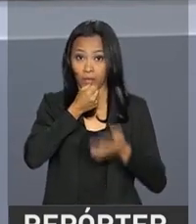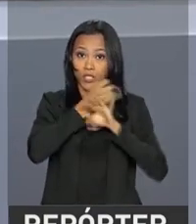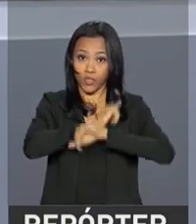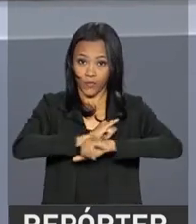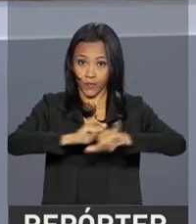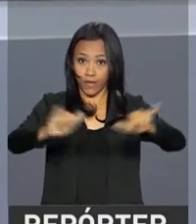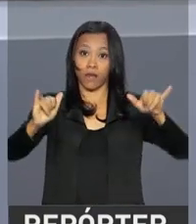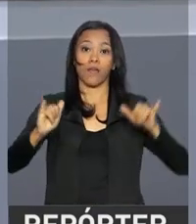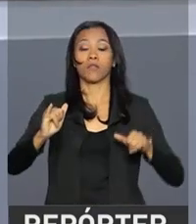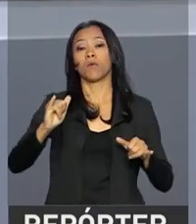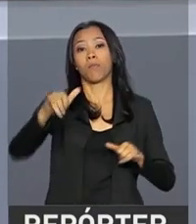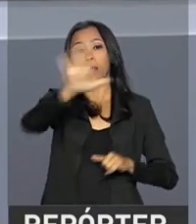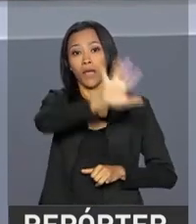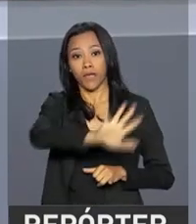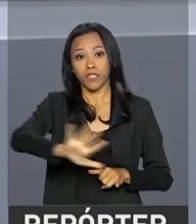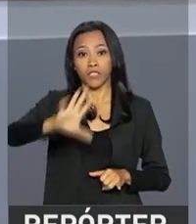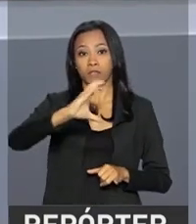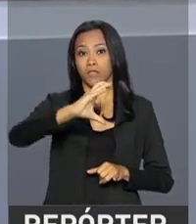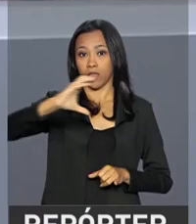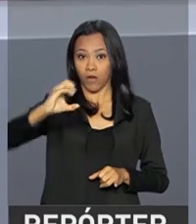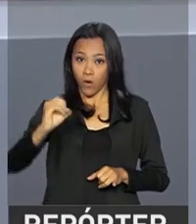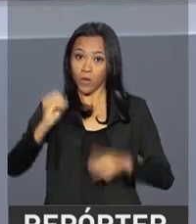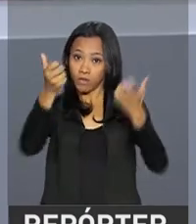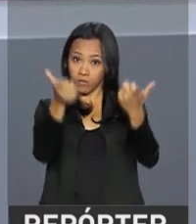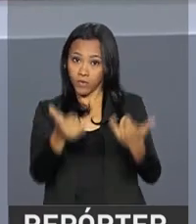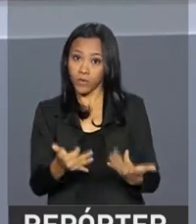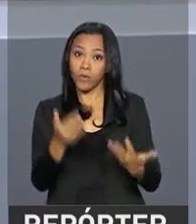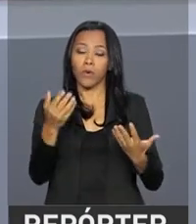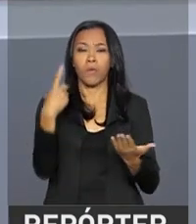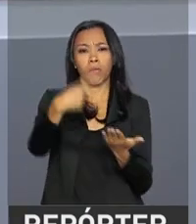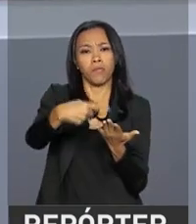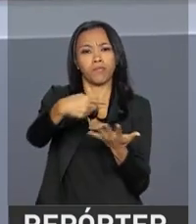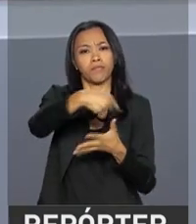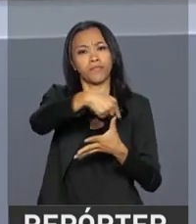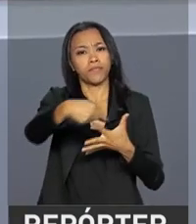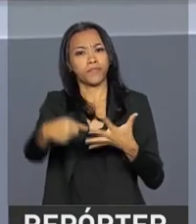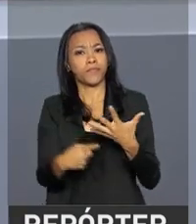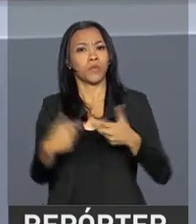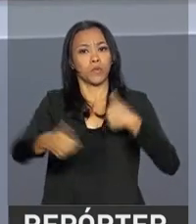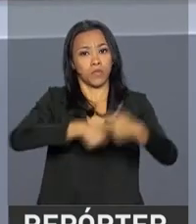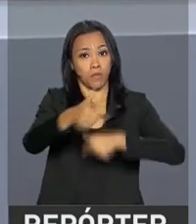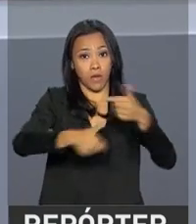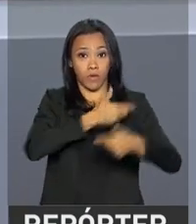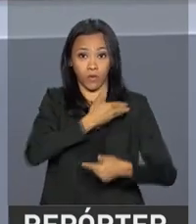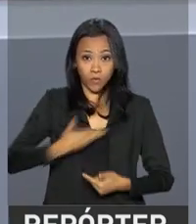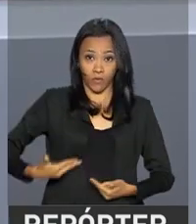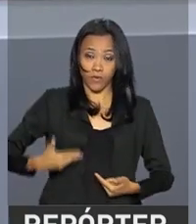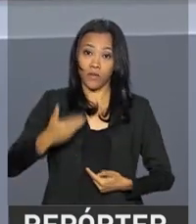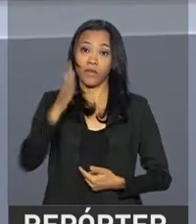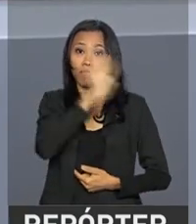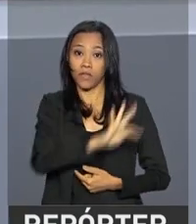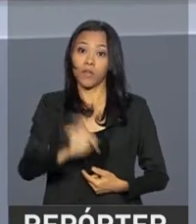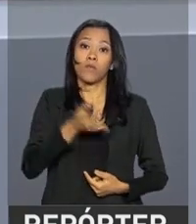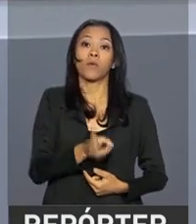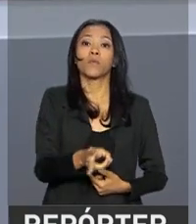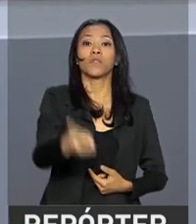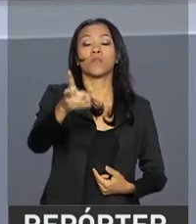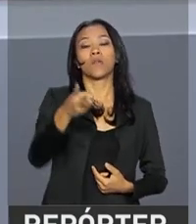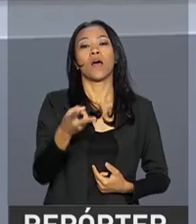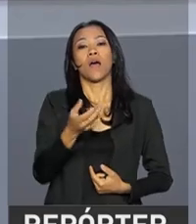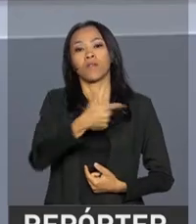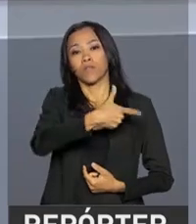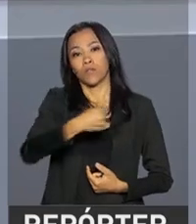ele destacou as principais ações do governo federal a serem continuados em 2018 para atender aos estados e também